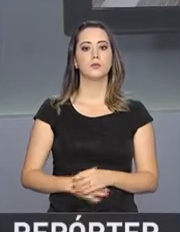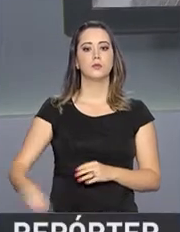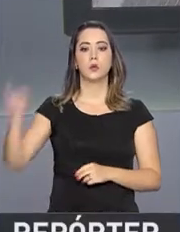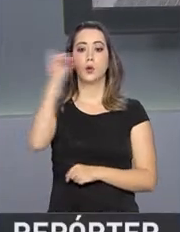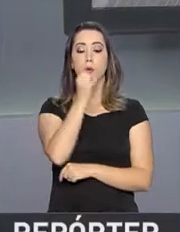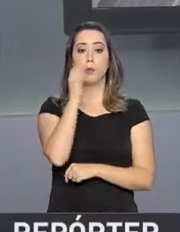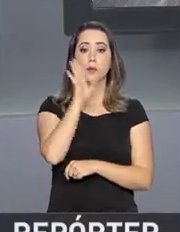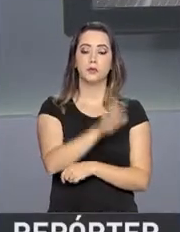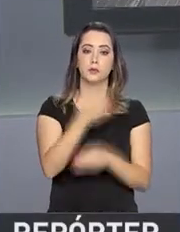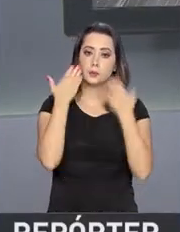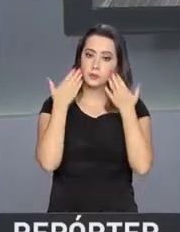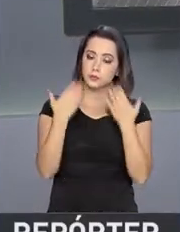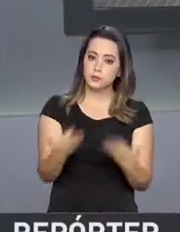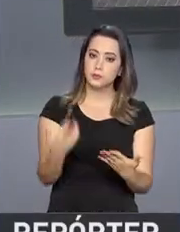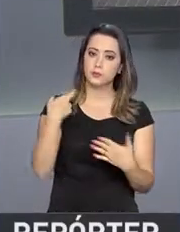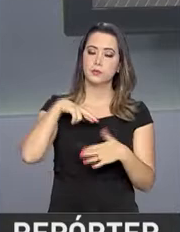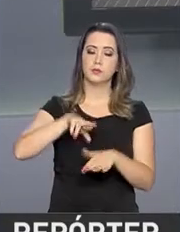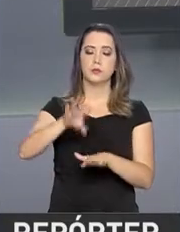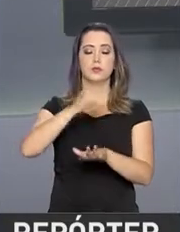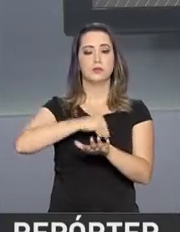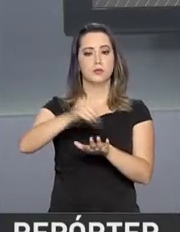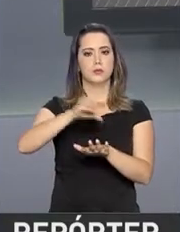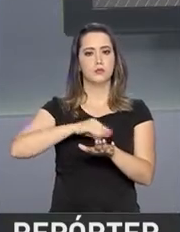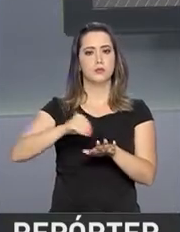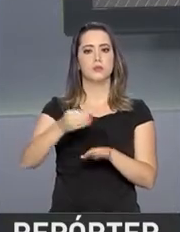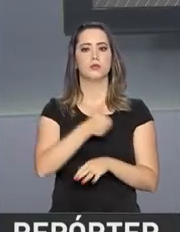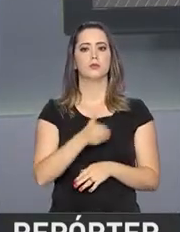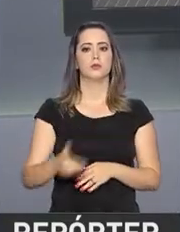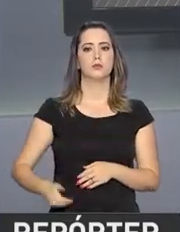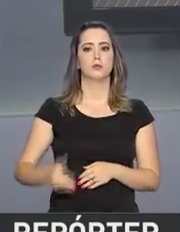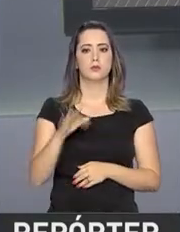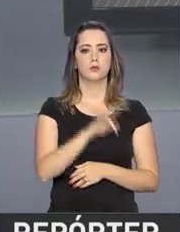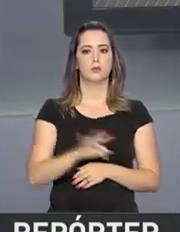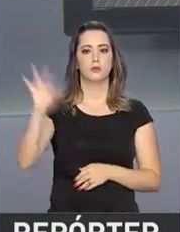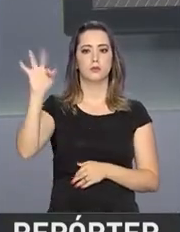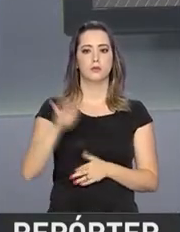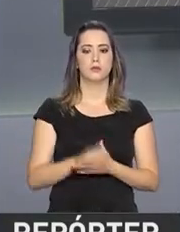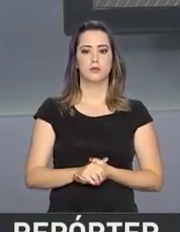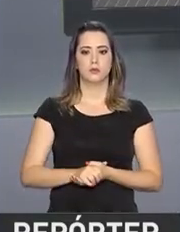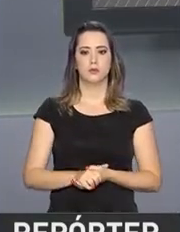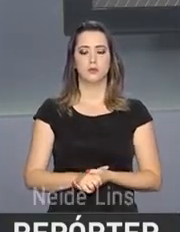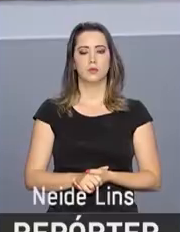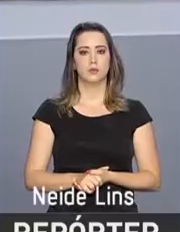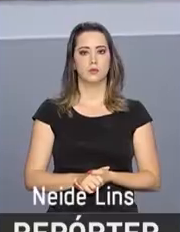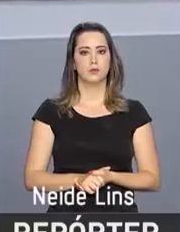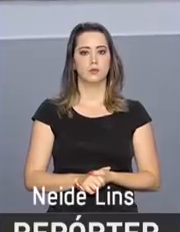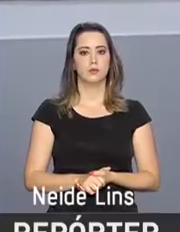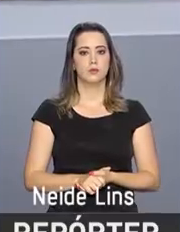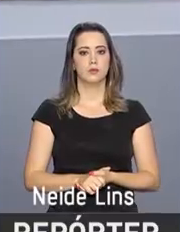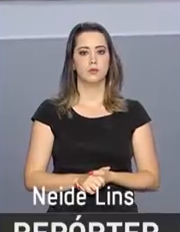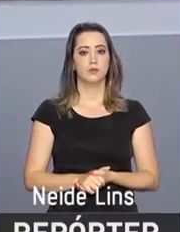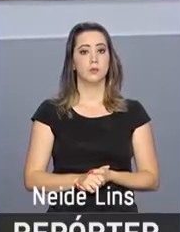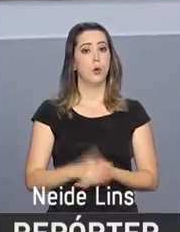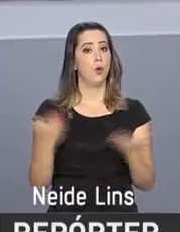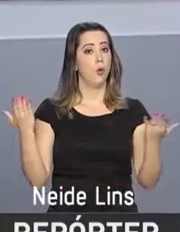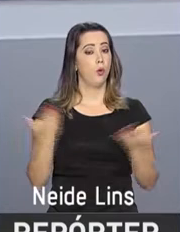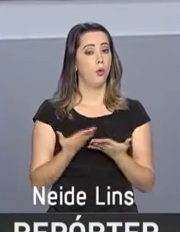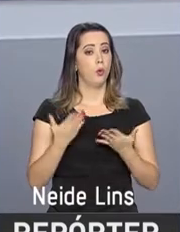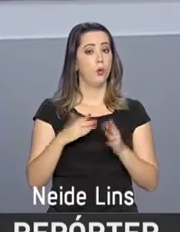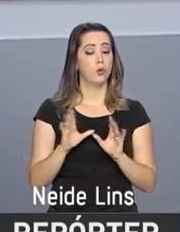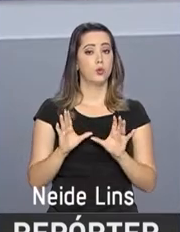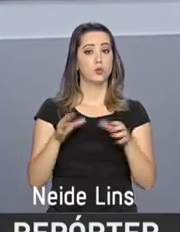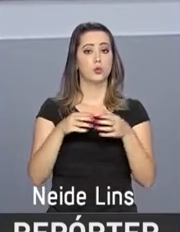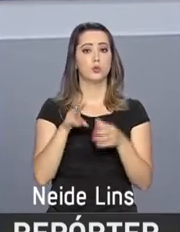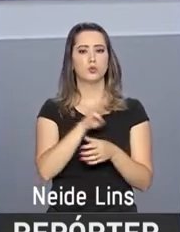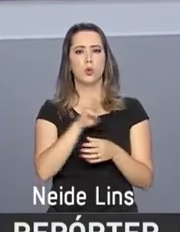Olá, boa tarde. Começa agora mais uma edição do Repórter NBR com as notícias do governo federal. Foi lançada hoje a